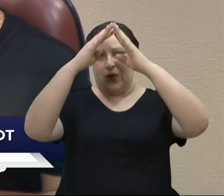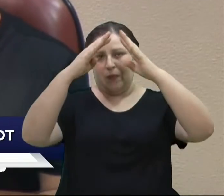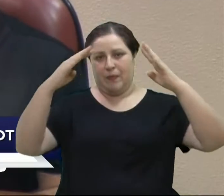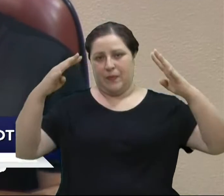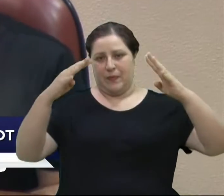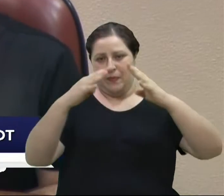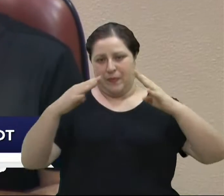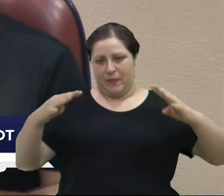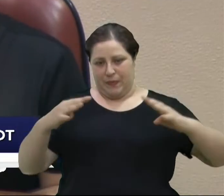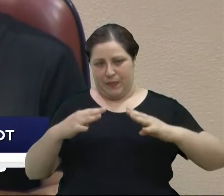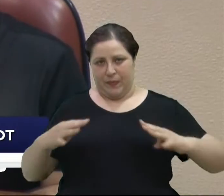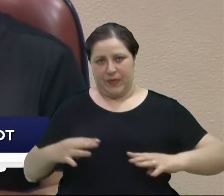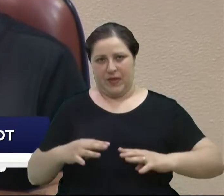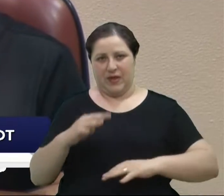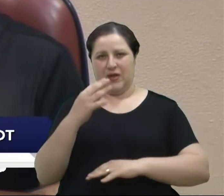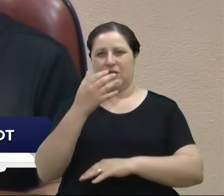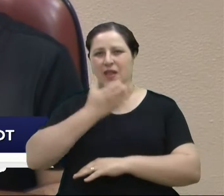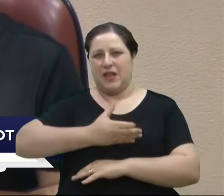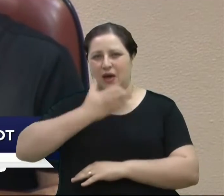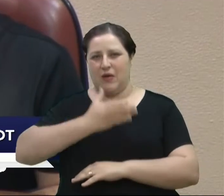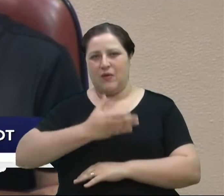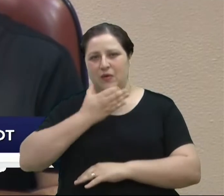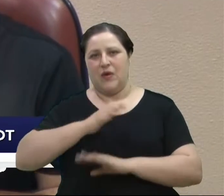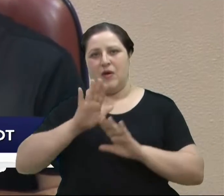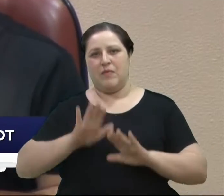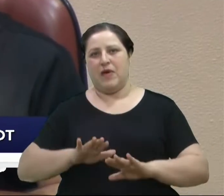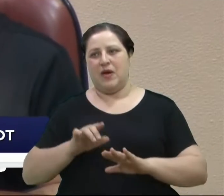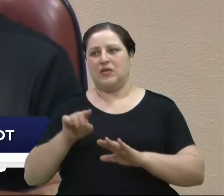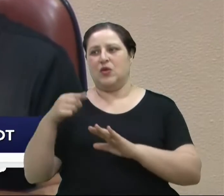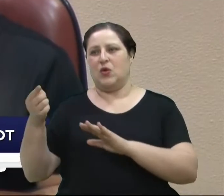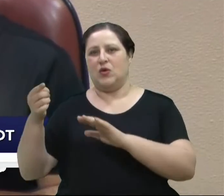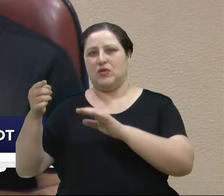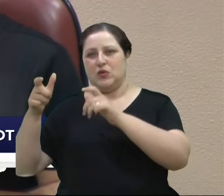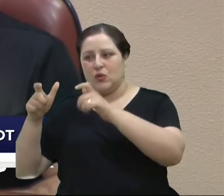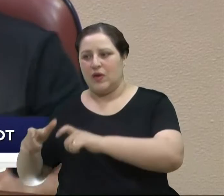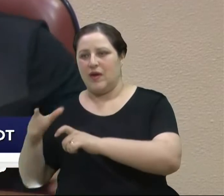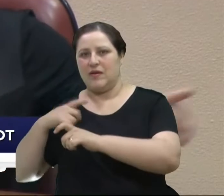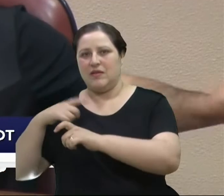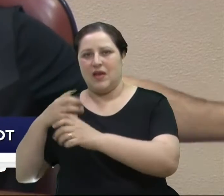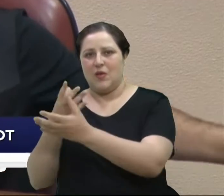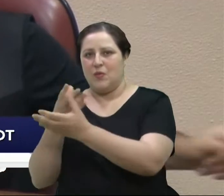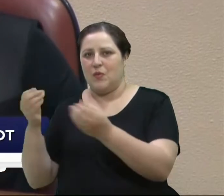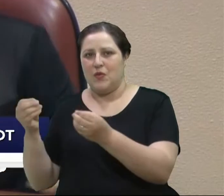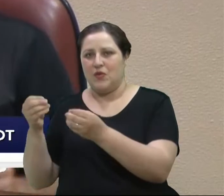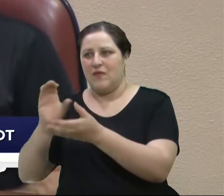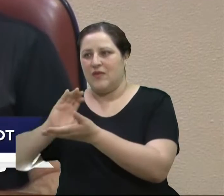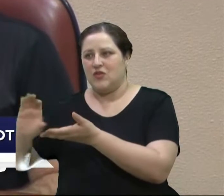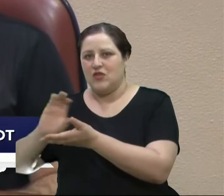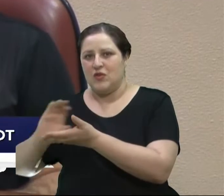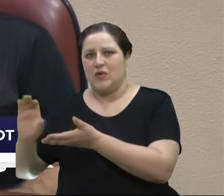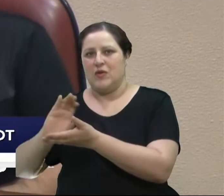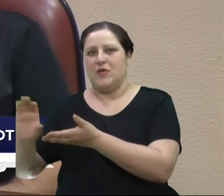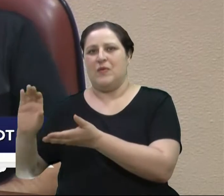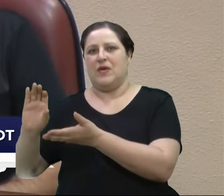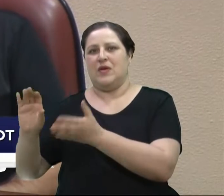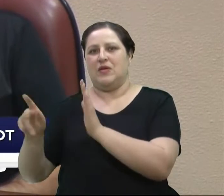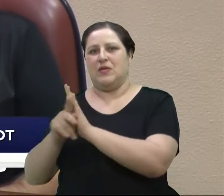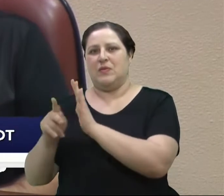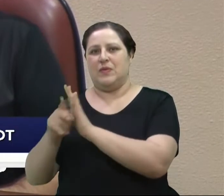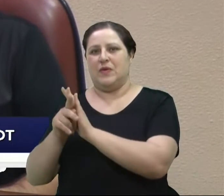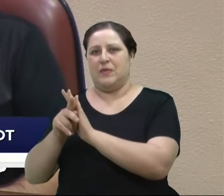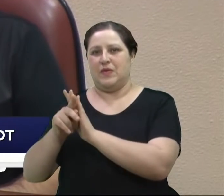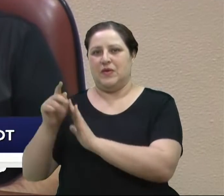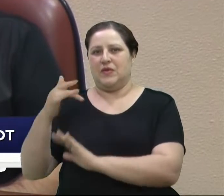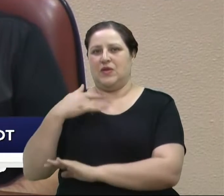saúde, poderia investir em educação, lazer, em turismo. Daí tem que botar na saúde para custear leito, porque os diretores